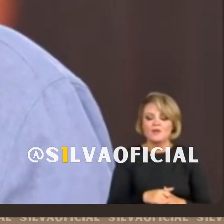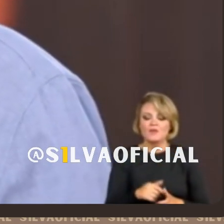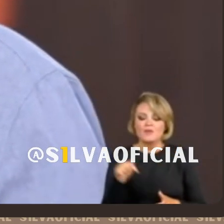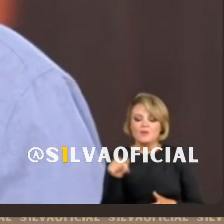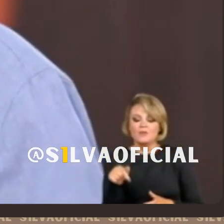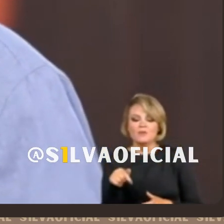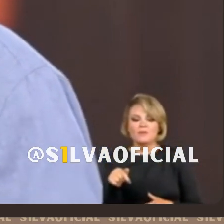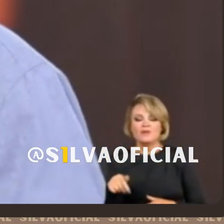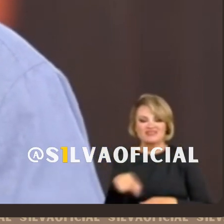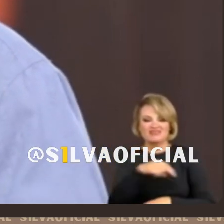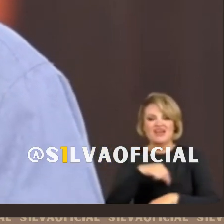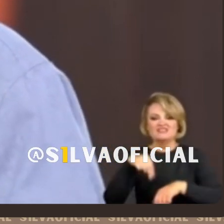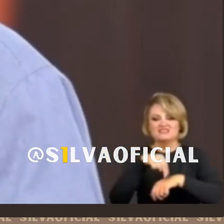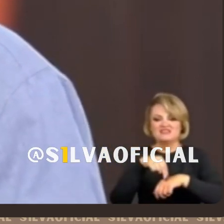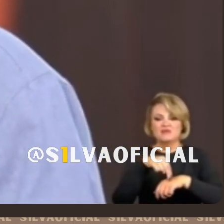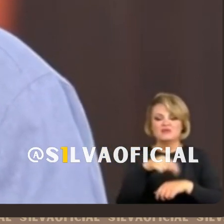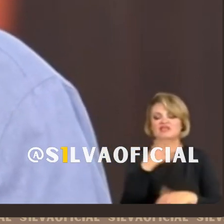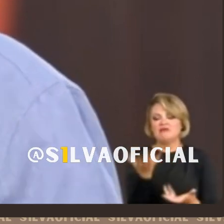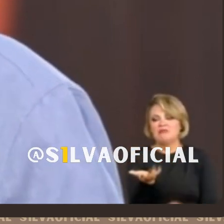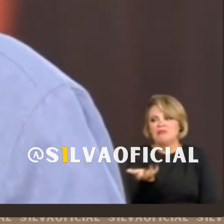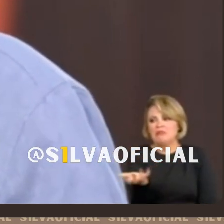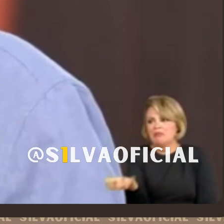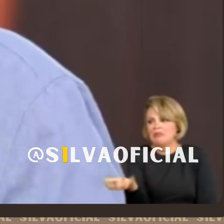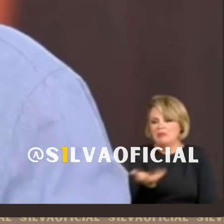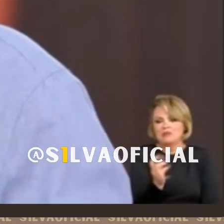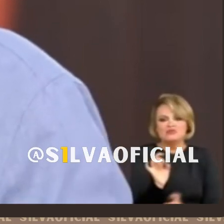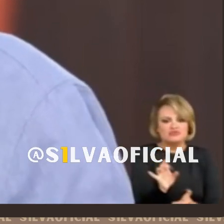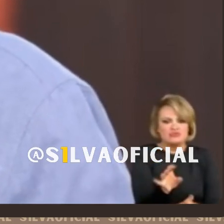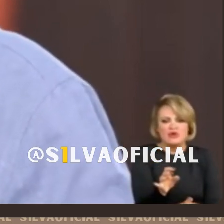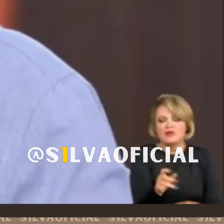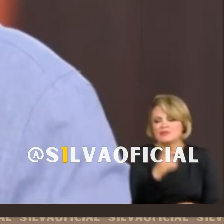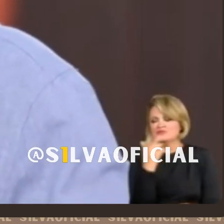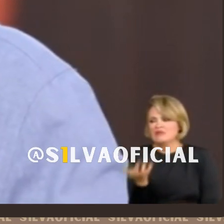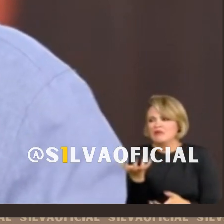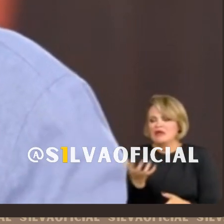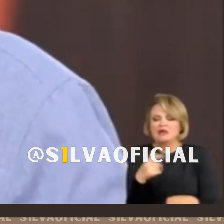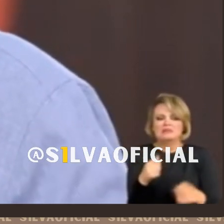uma nação de pessoas que vivem de favor do governo, não.